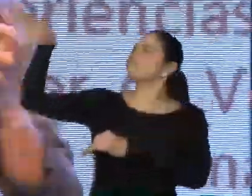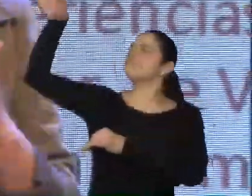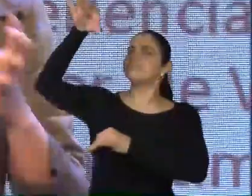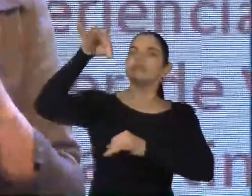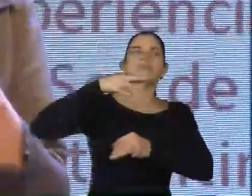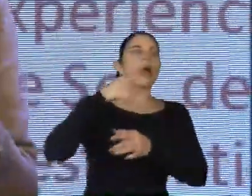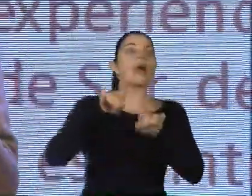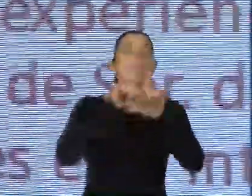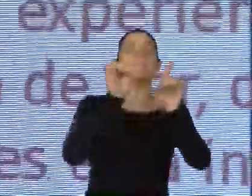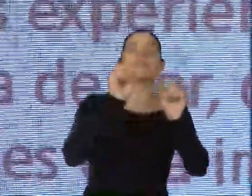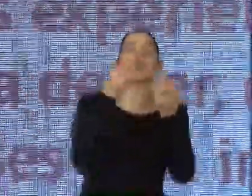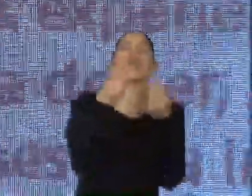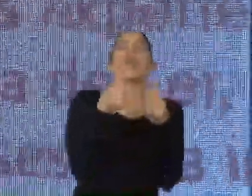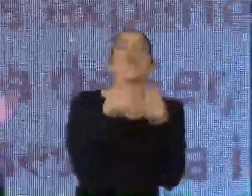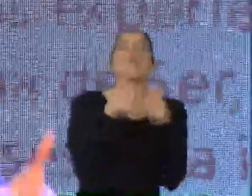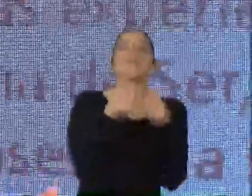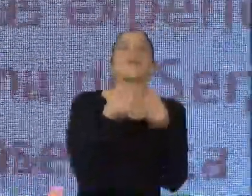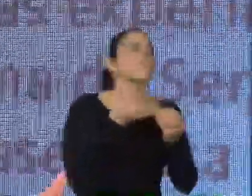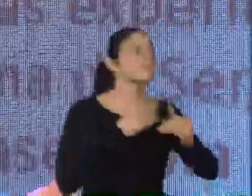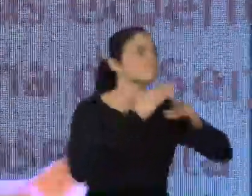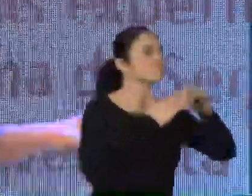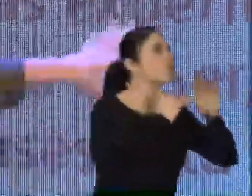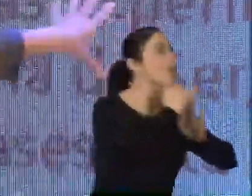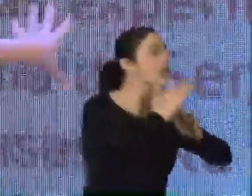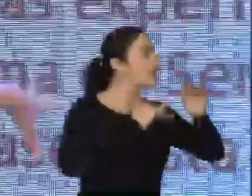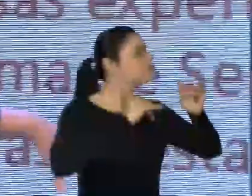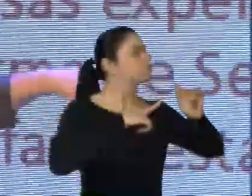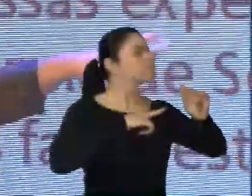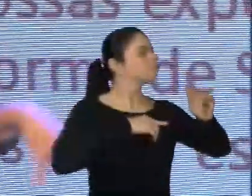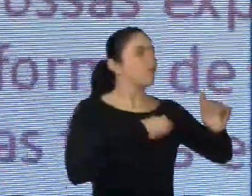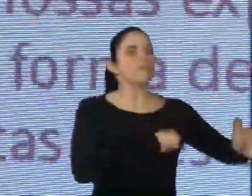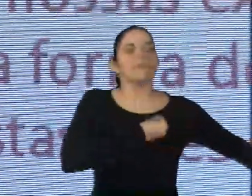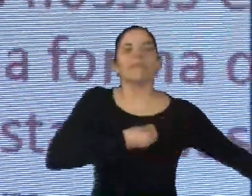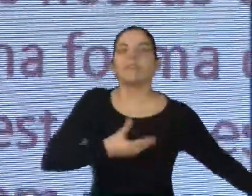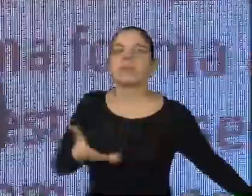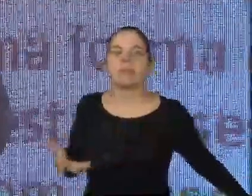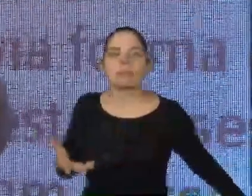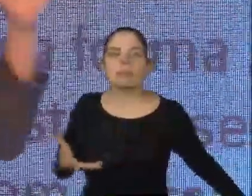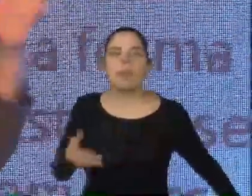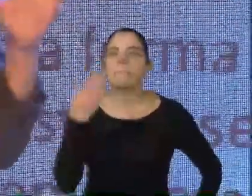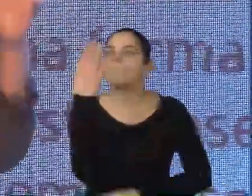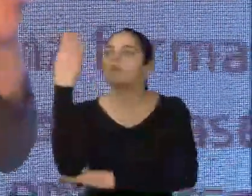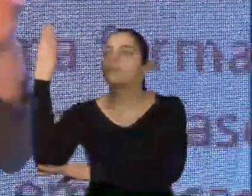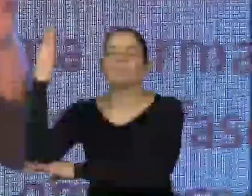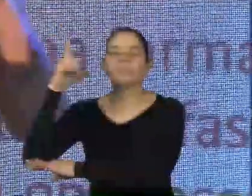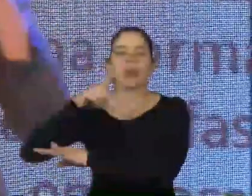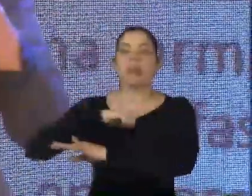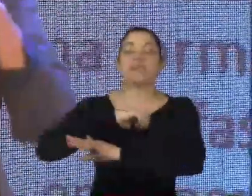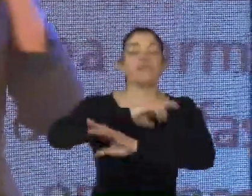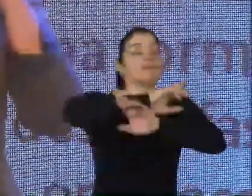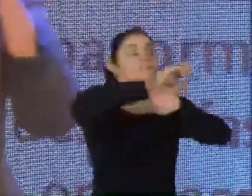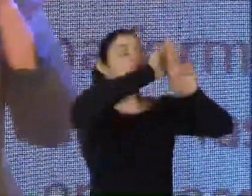nós interagimos isso de forma ativa, de plenitude. Nós não temos, nós não somos diferentes